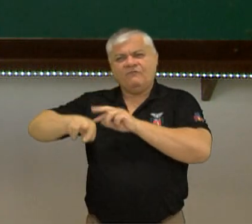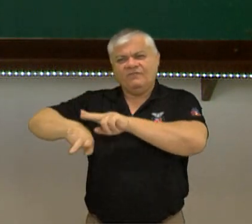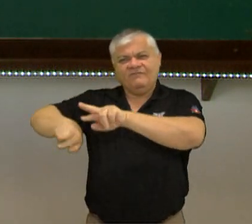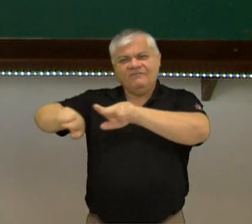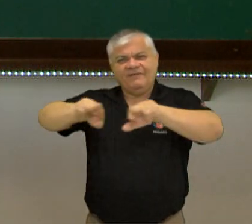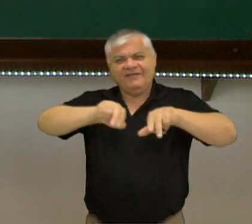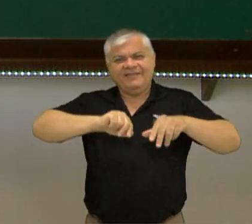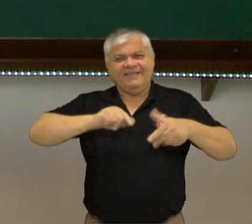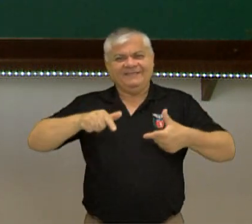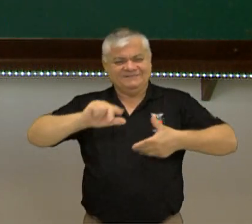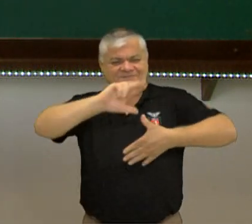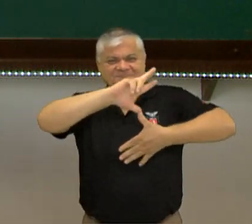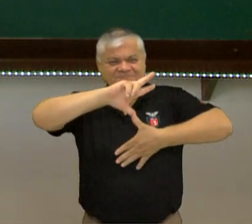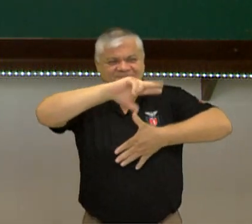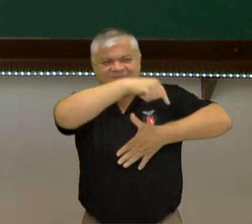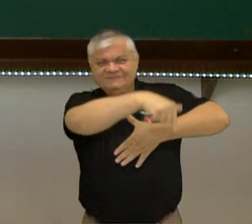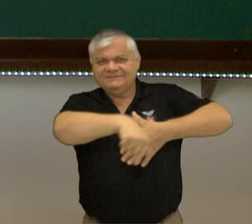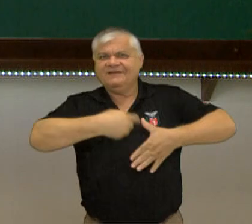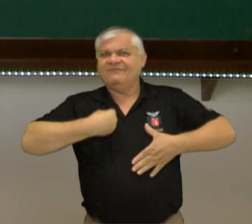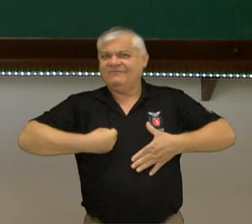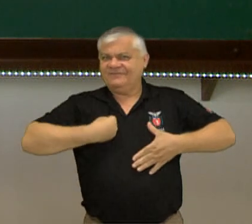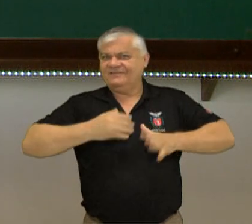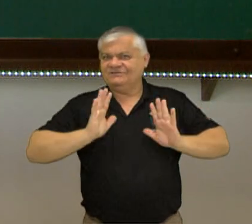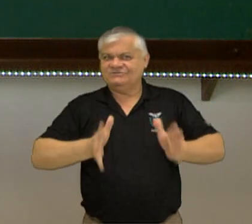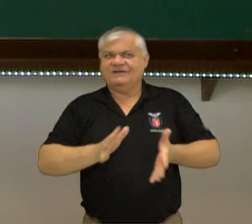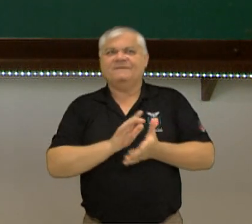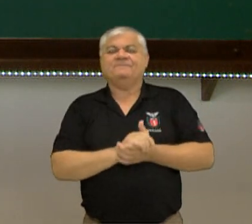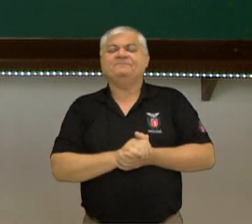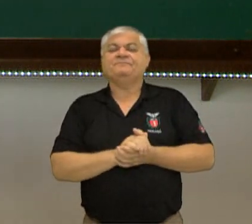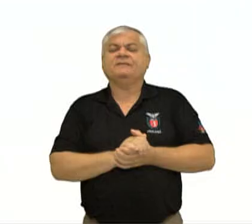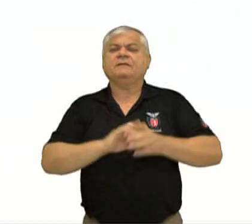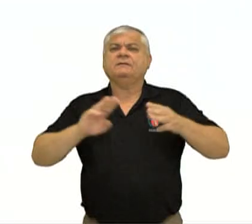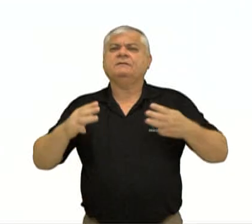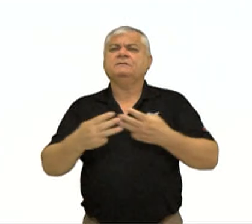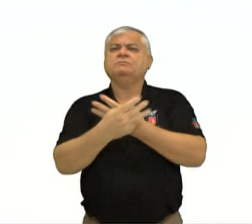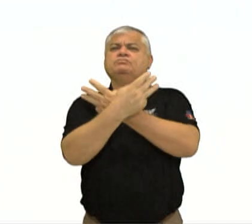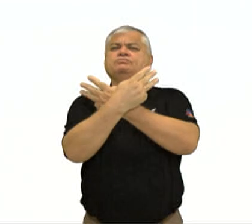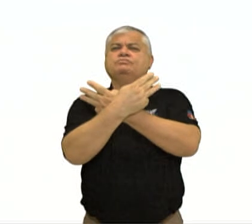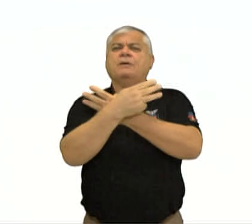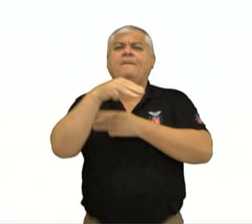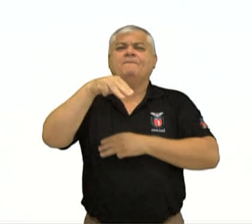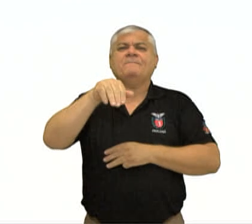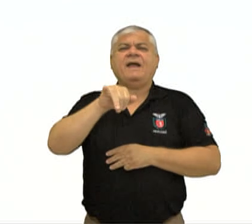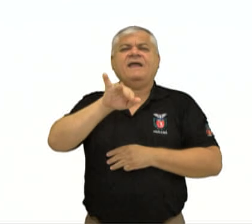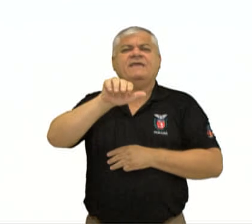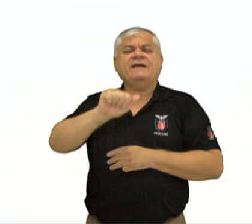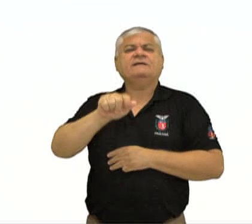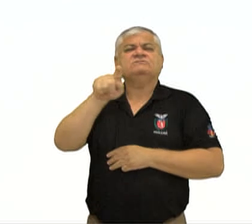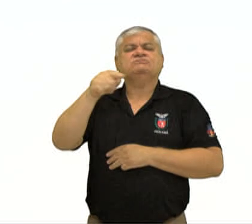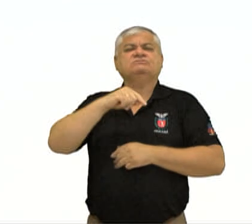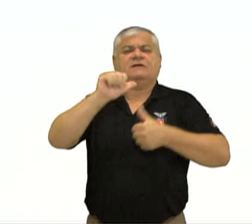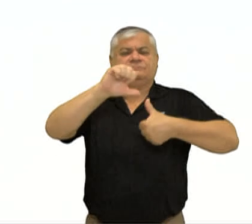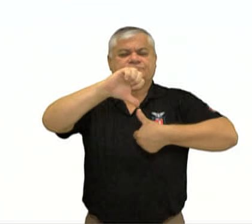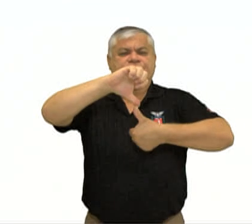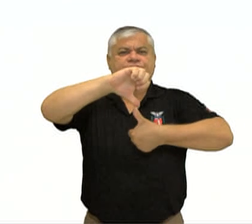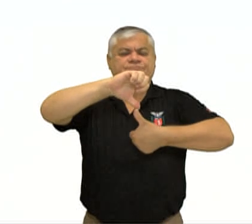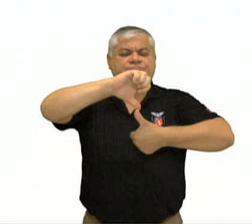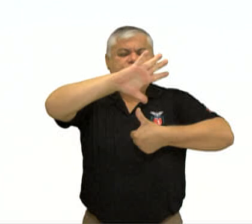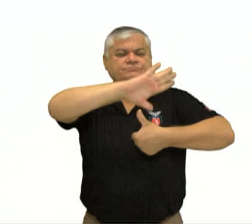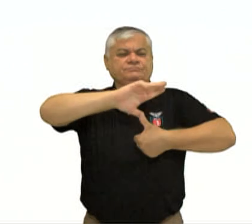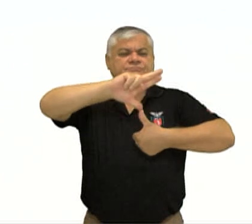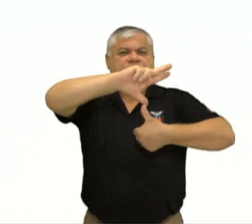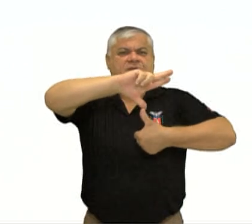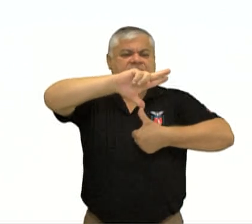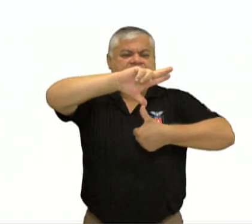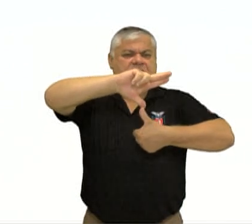continente americano antes da chegada dos europeus. Os maias habitavam, né, a América Central e ali parte do sul do